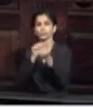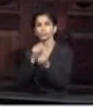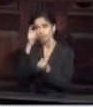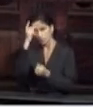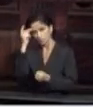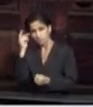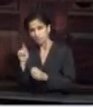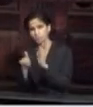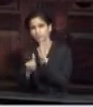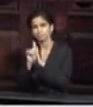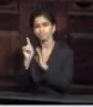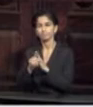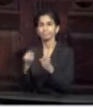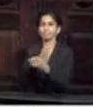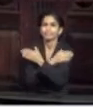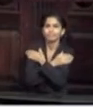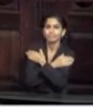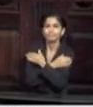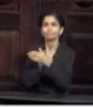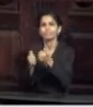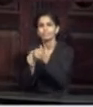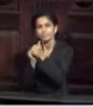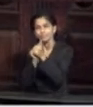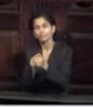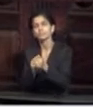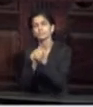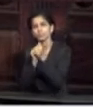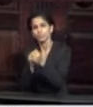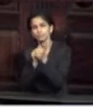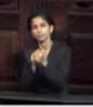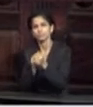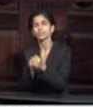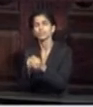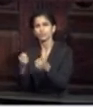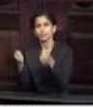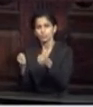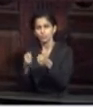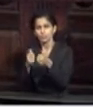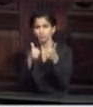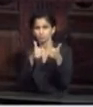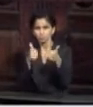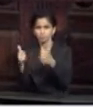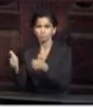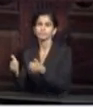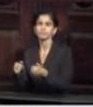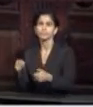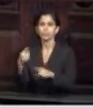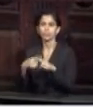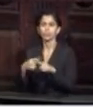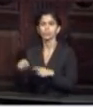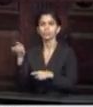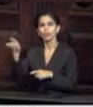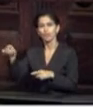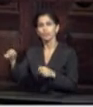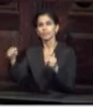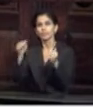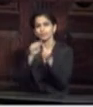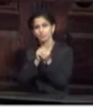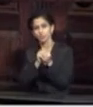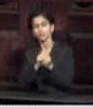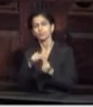pessoas, para abraçá-las, para apoiá-las, para dizer que estamos ao lado delas, porque elas também estão ao lado do